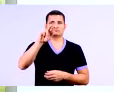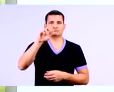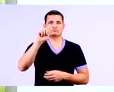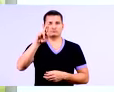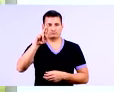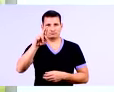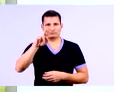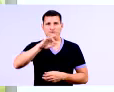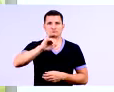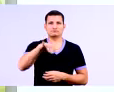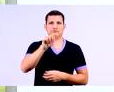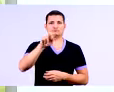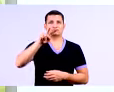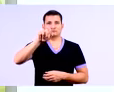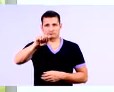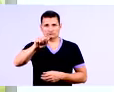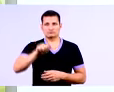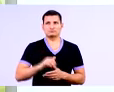JavaScript.